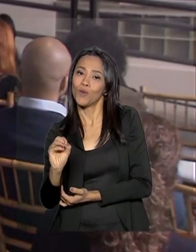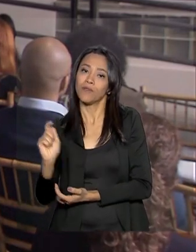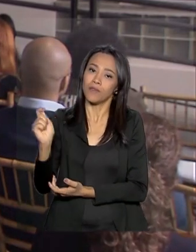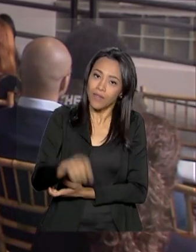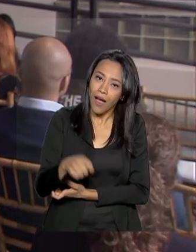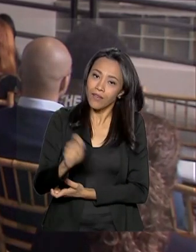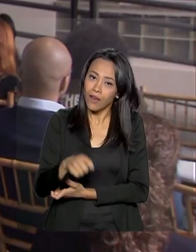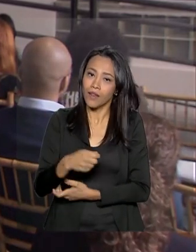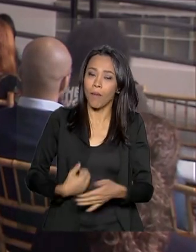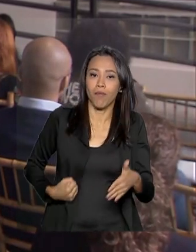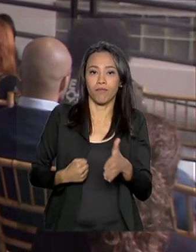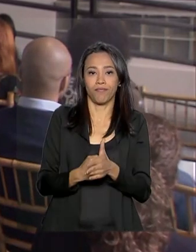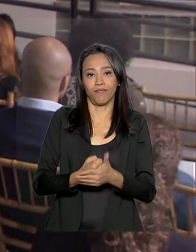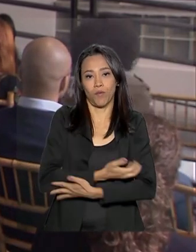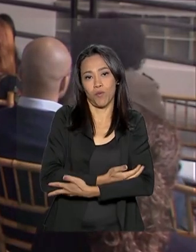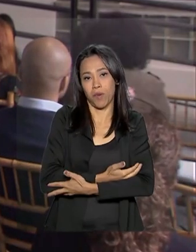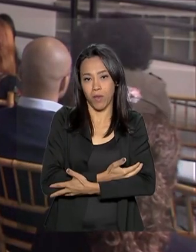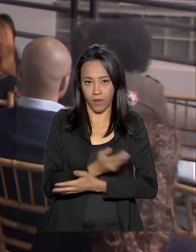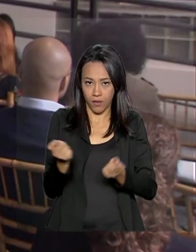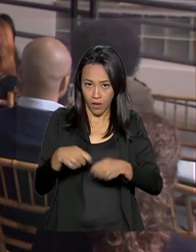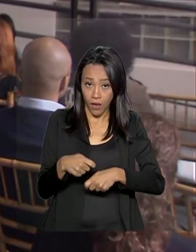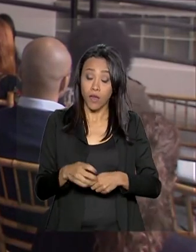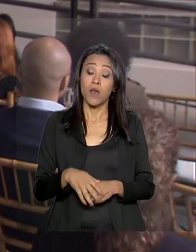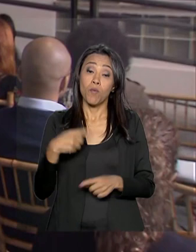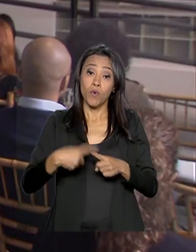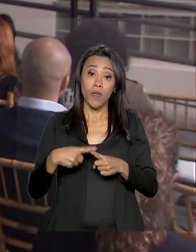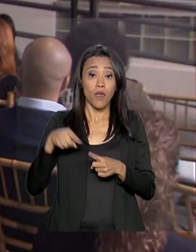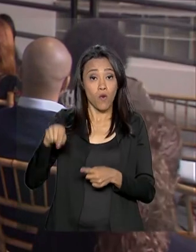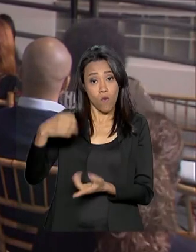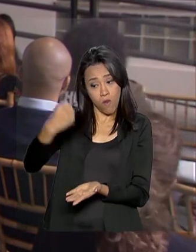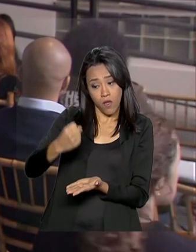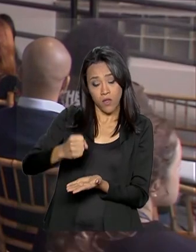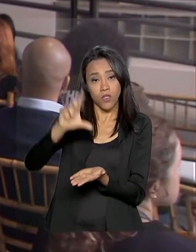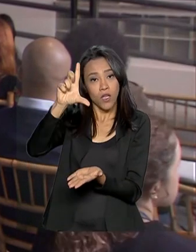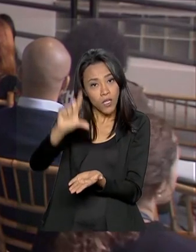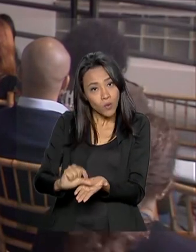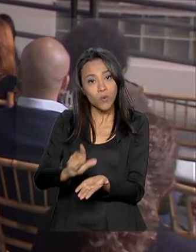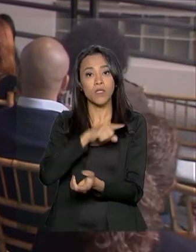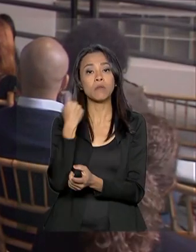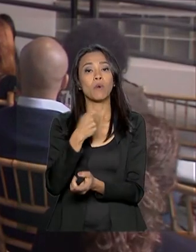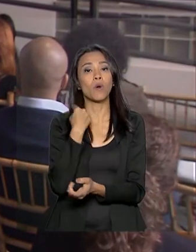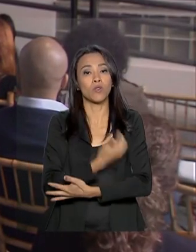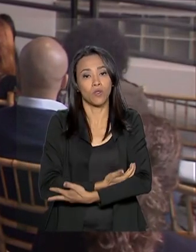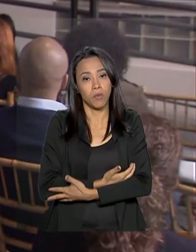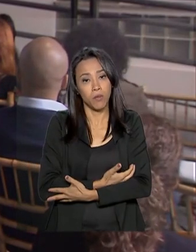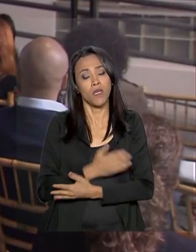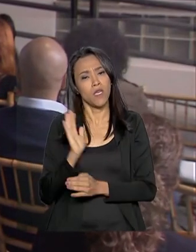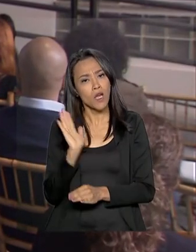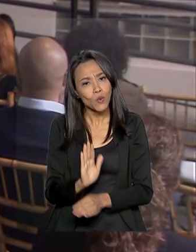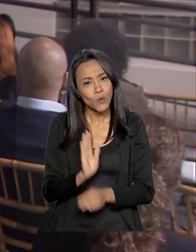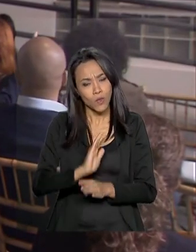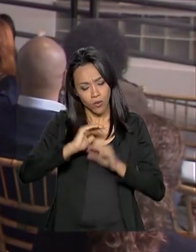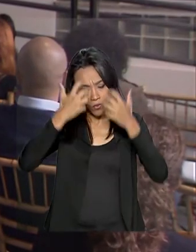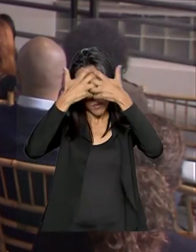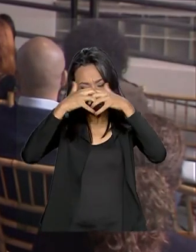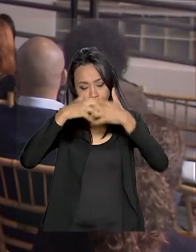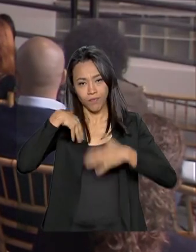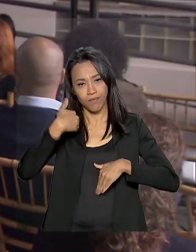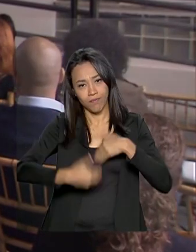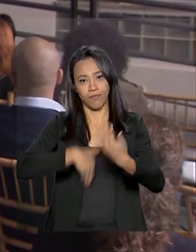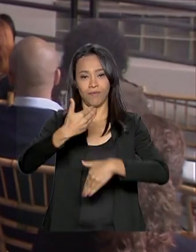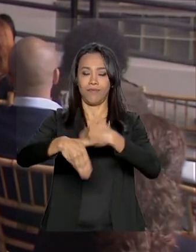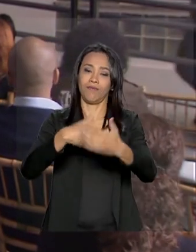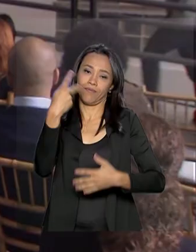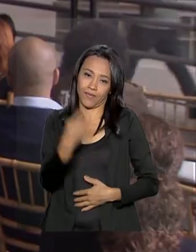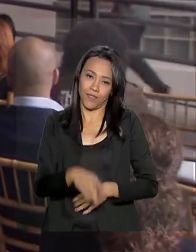É sempre bom lembrar que o leite materno reduz a mortalidade infantil e ajuda no desenvolvimento da criança. Do Rio de Janeiro, Marcelo